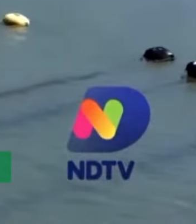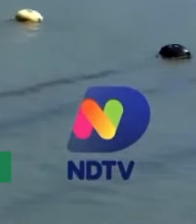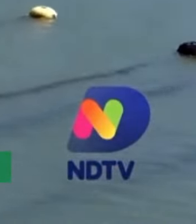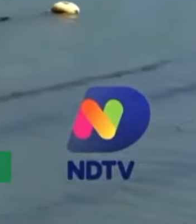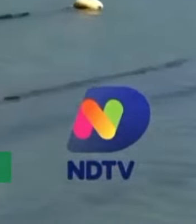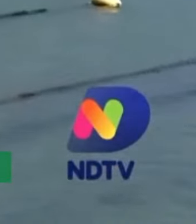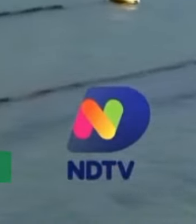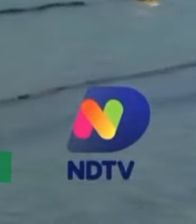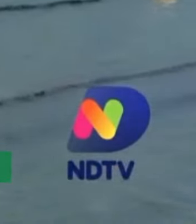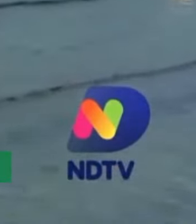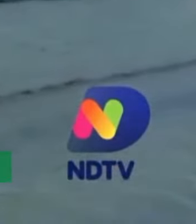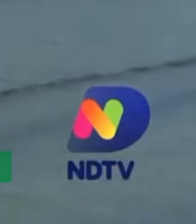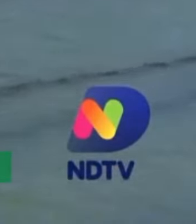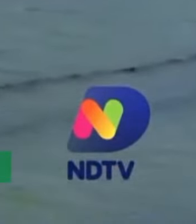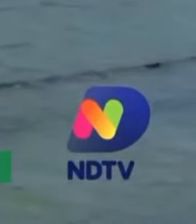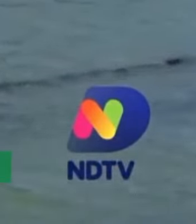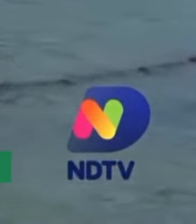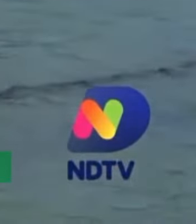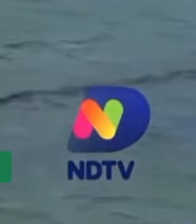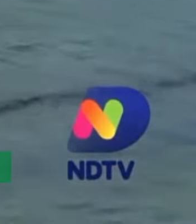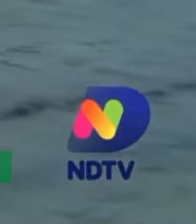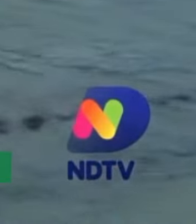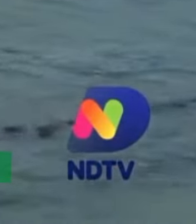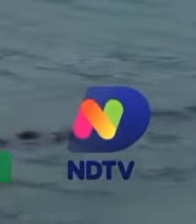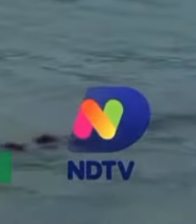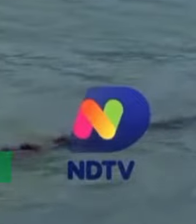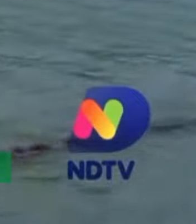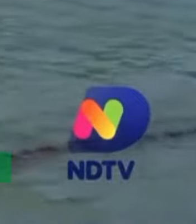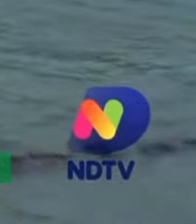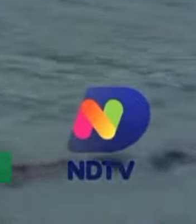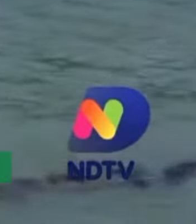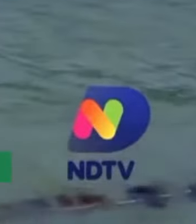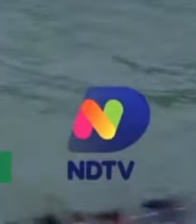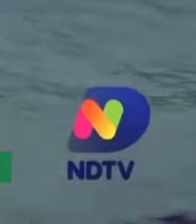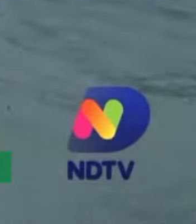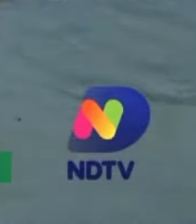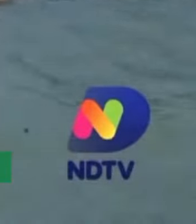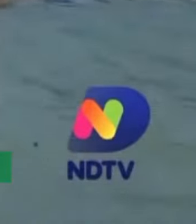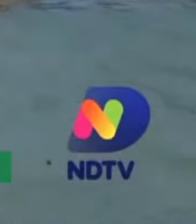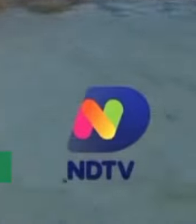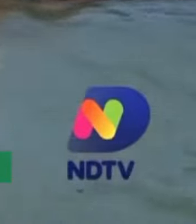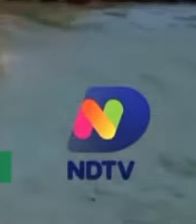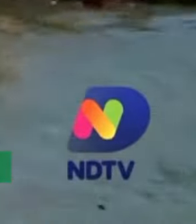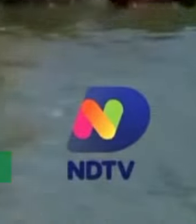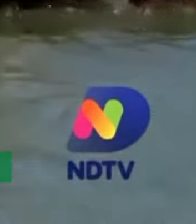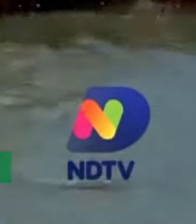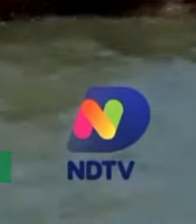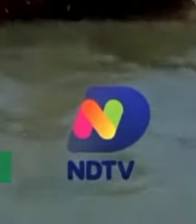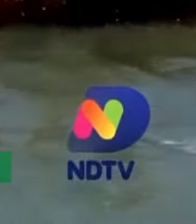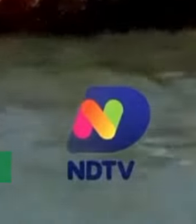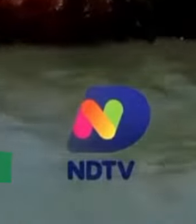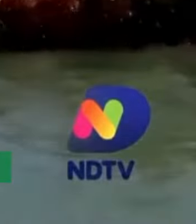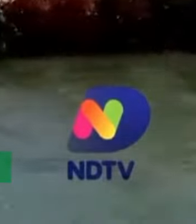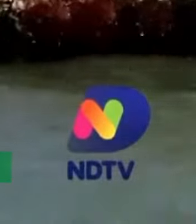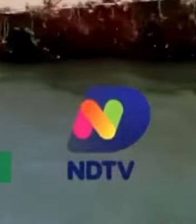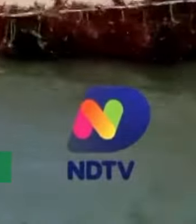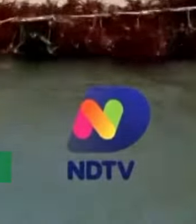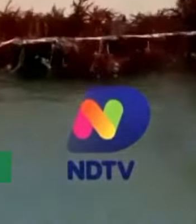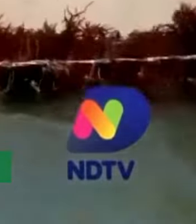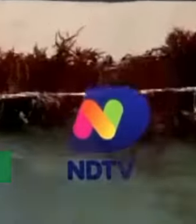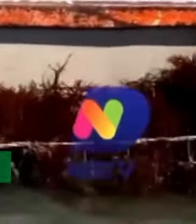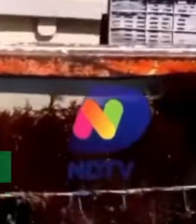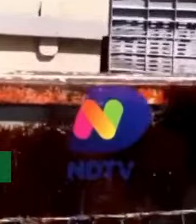para ninguém. Em 3 décadas... Santa Catarina se tornou referência na produção nacional de ostras. A novidade